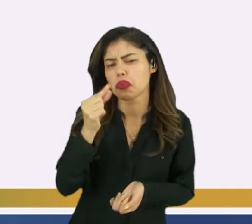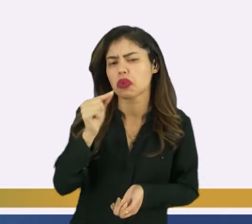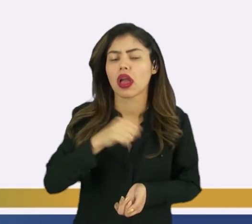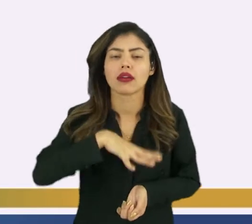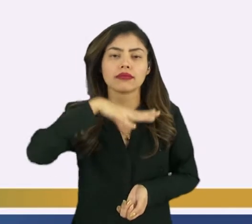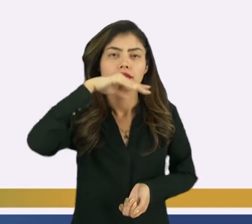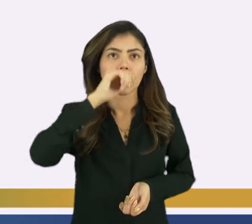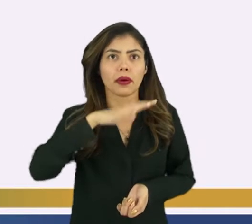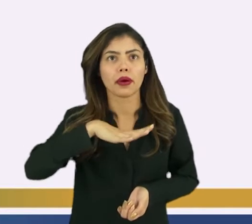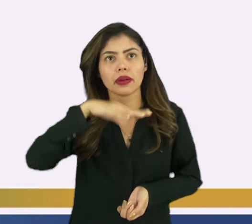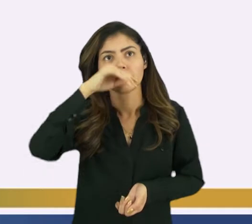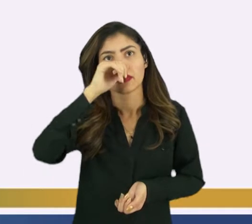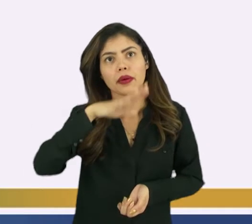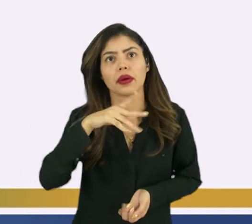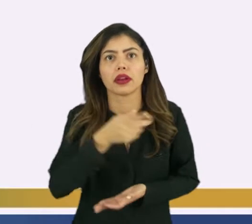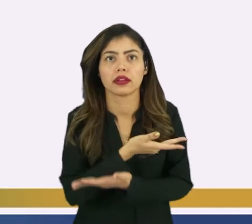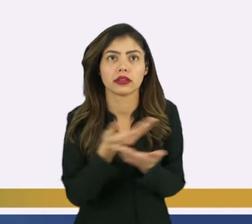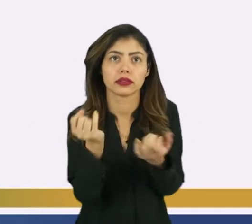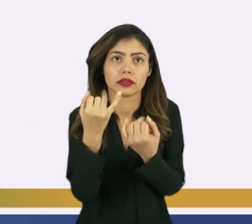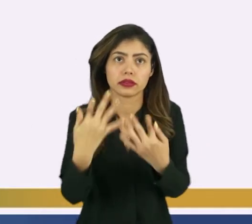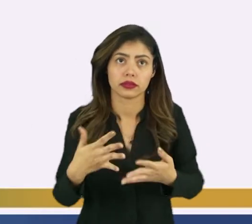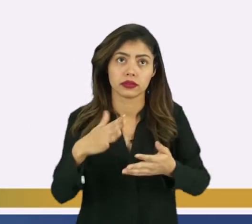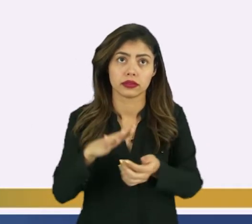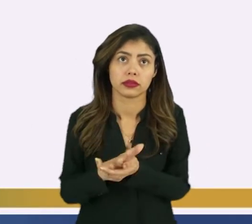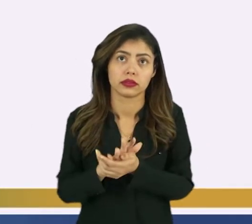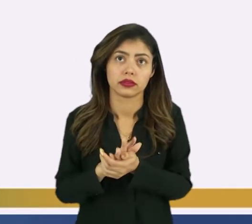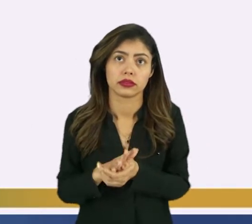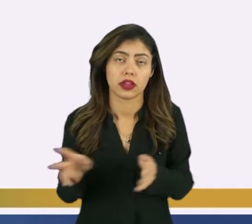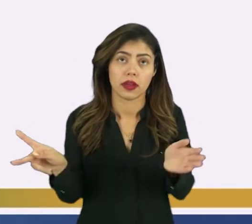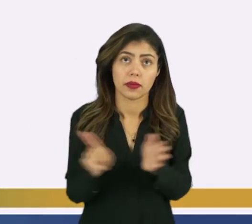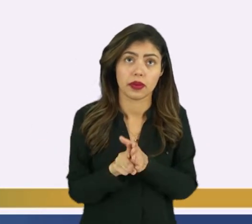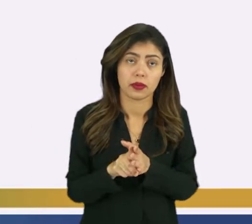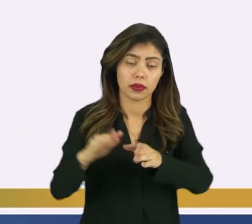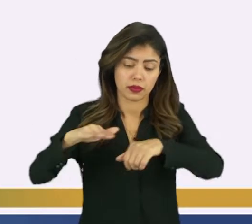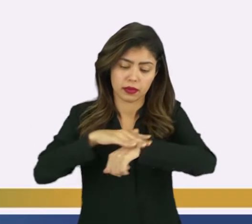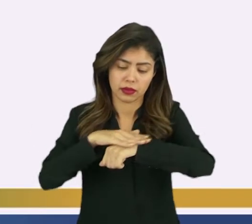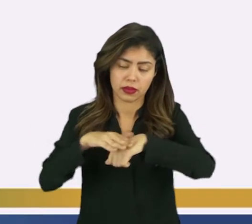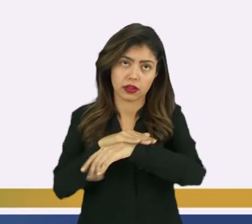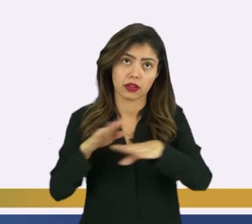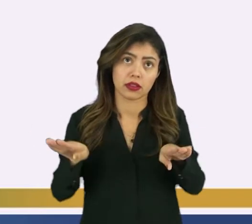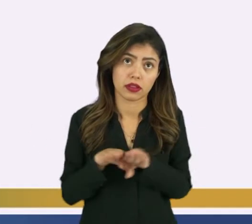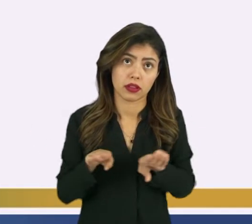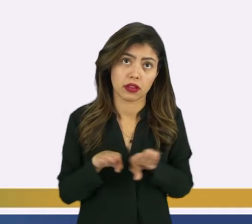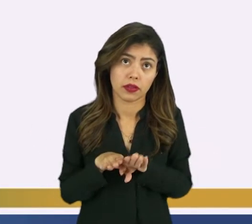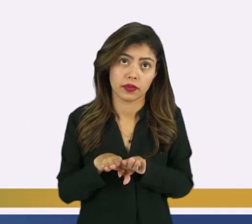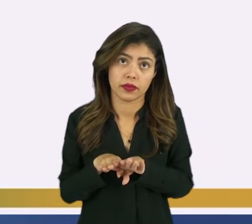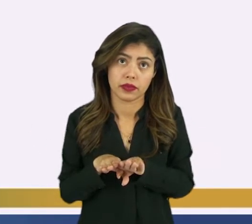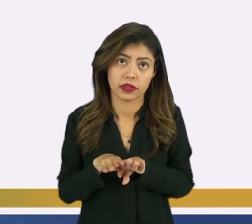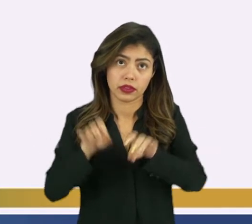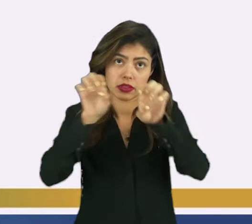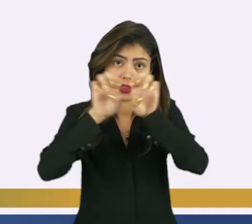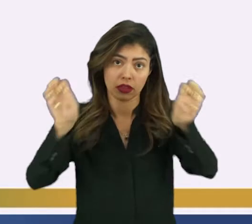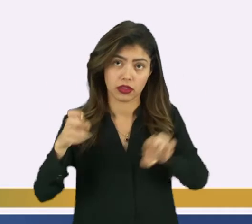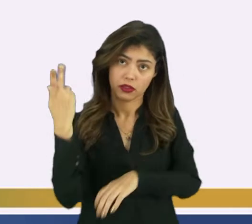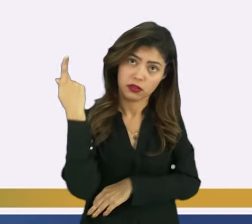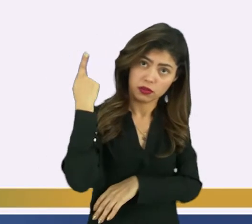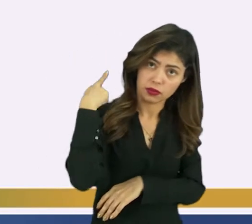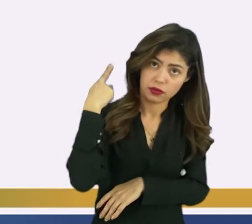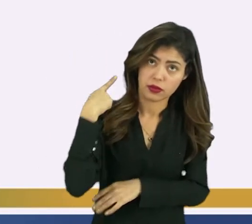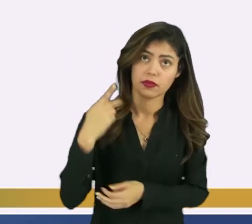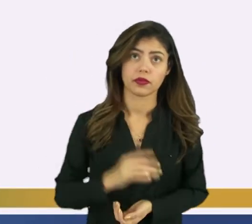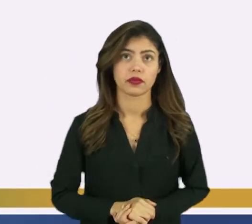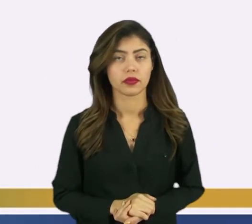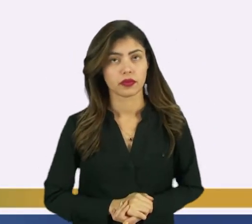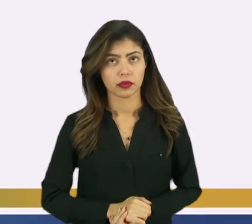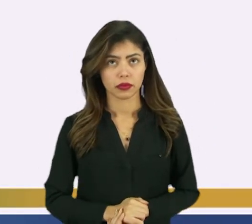a respiração que eu já venho comentando com vocês, né? Pode ser através da própria pele, mas também eles contam com a estrutura de um pulmão. E como é